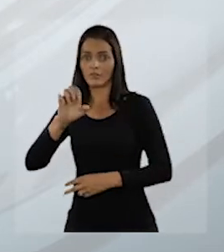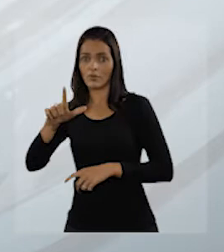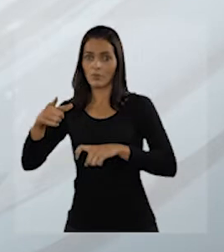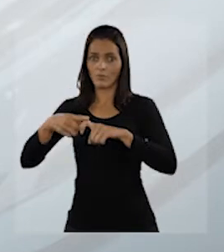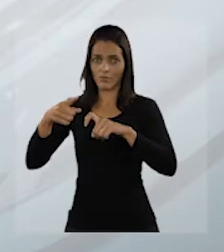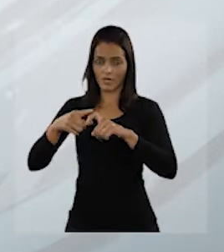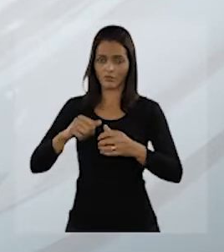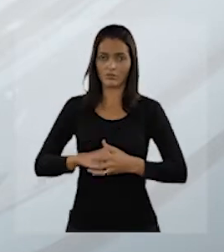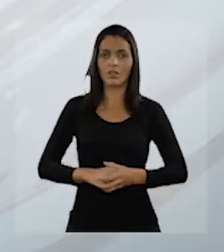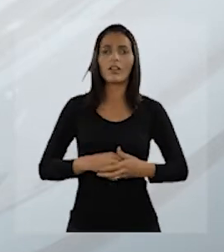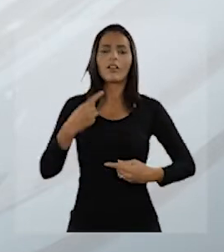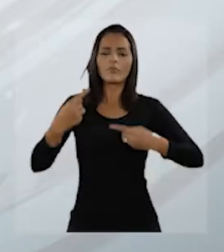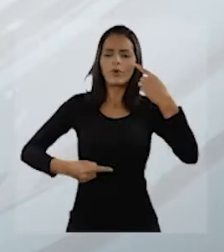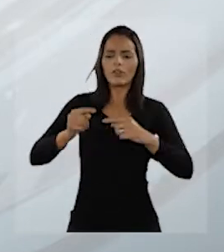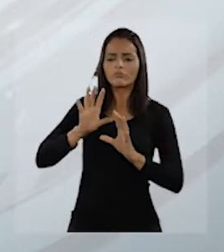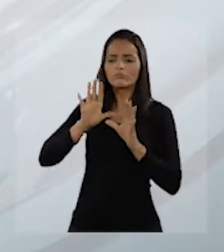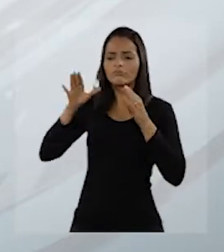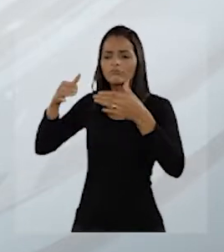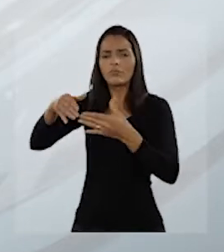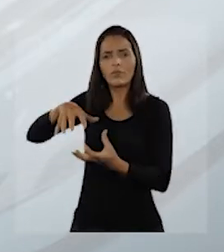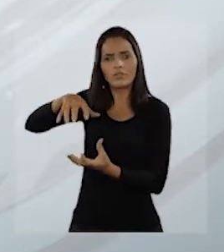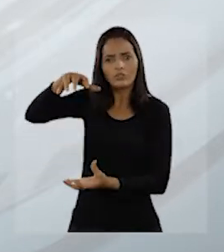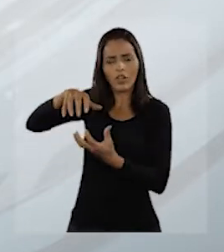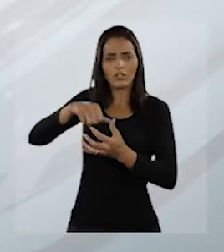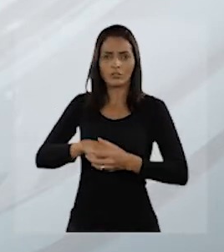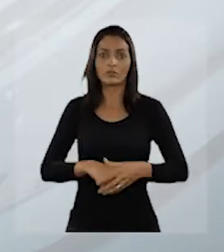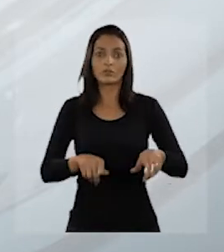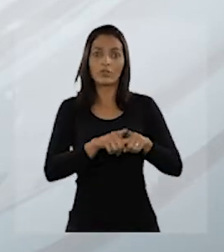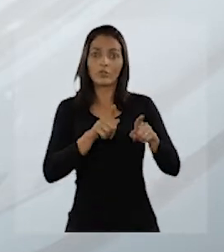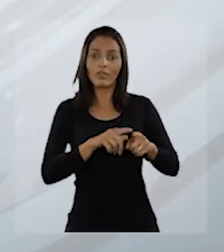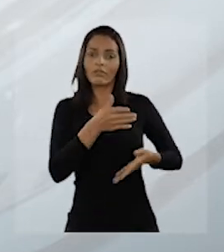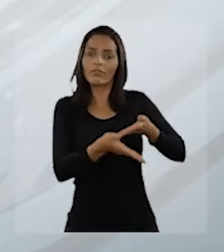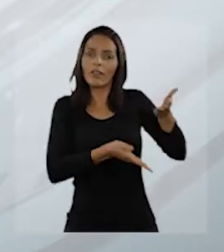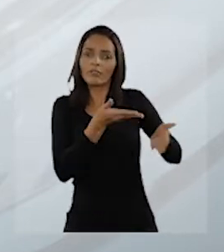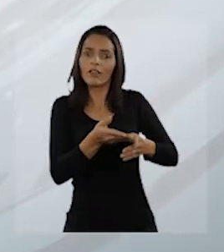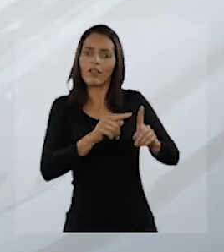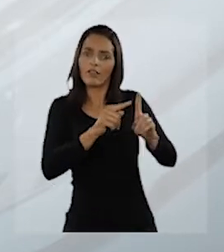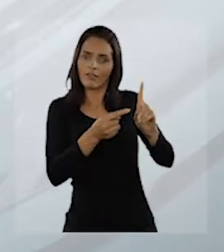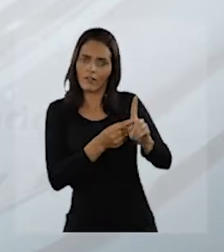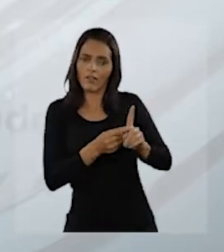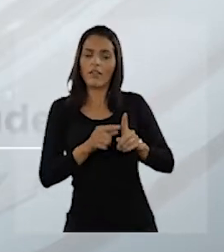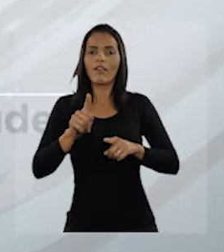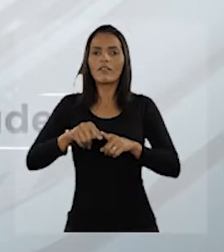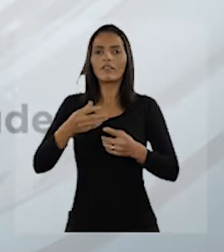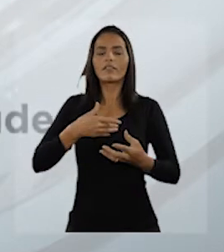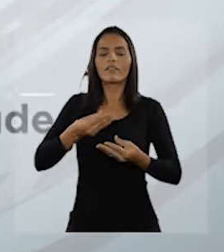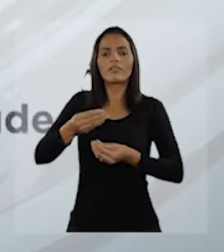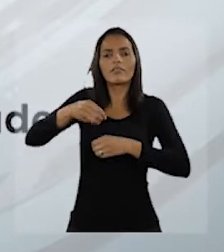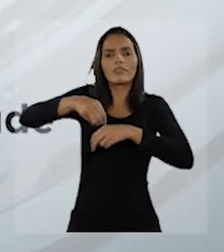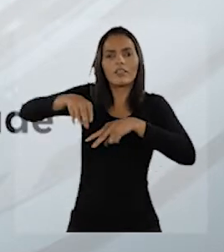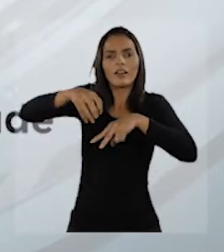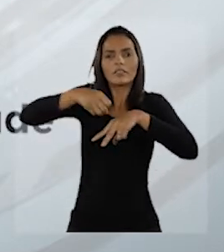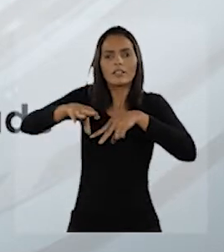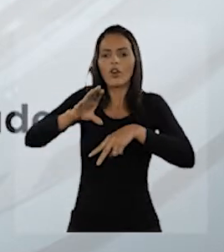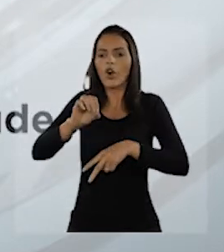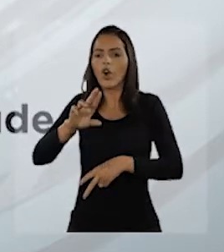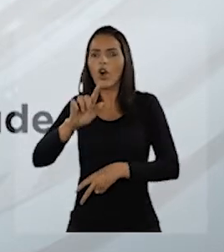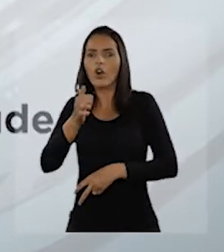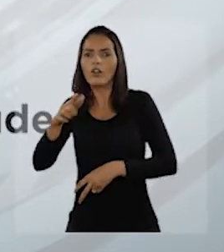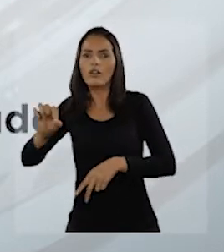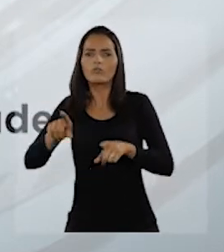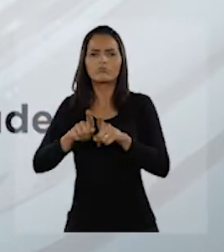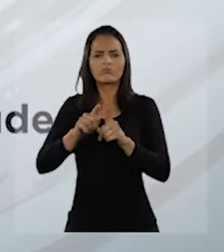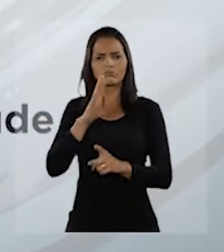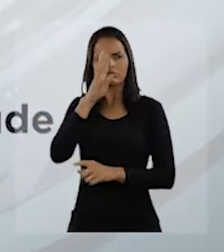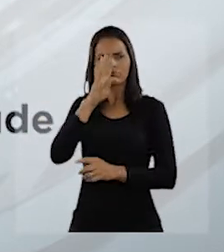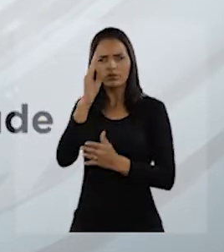políticas públicas para idosos, reprodução médica assistida, transplante de órgãos e abusos de operadoras de planos